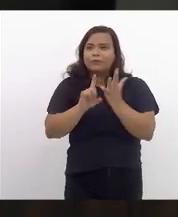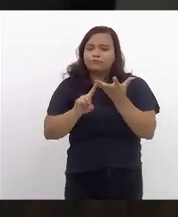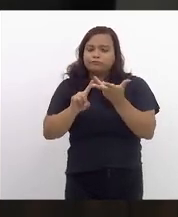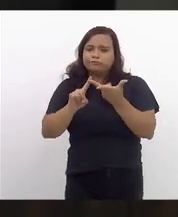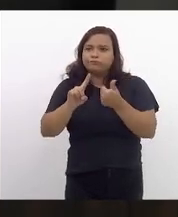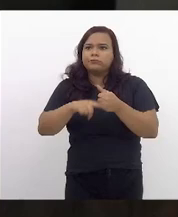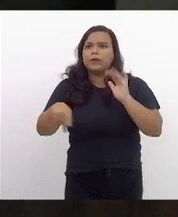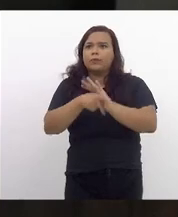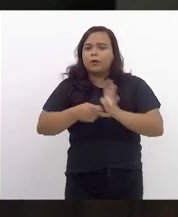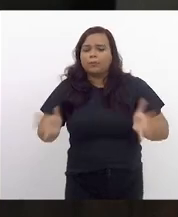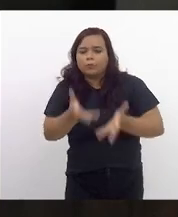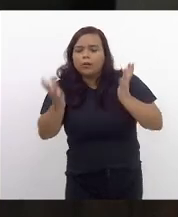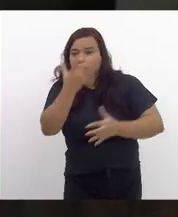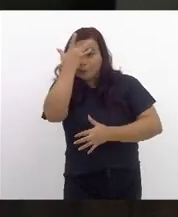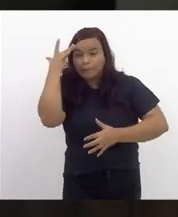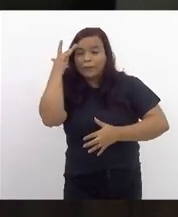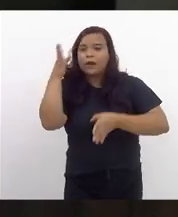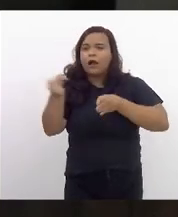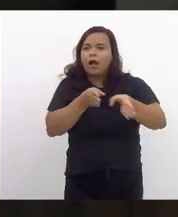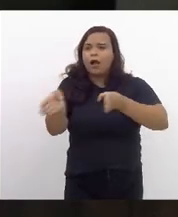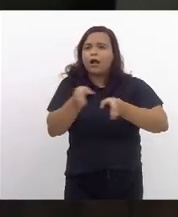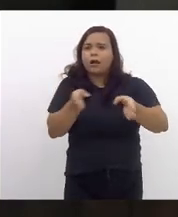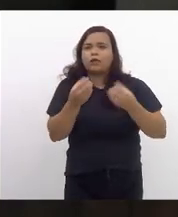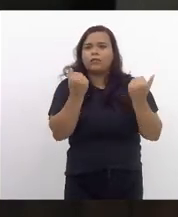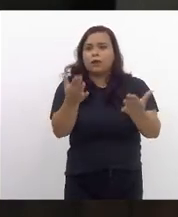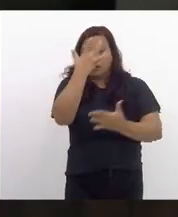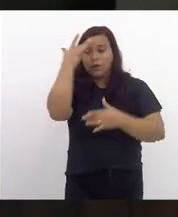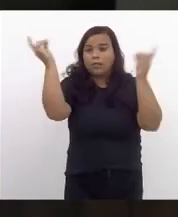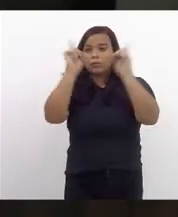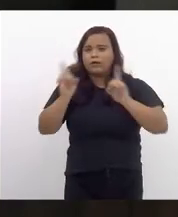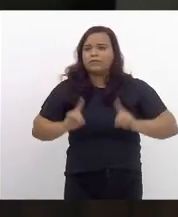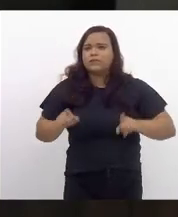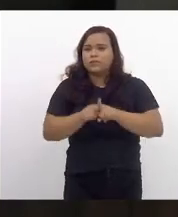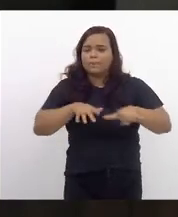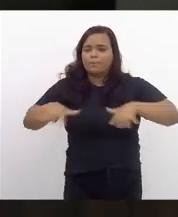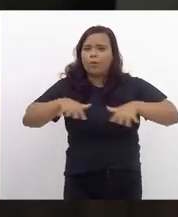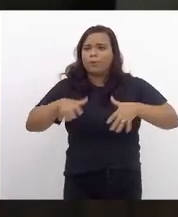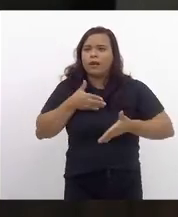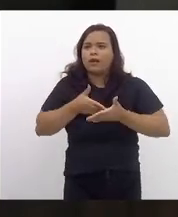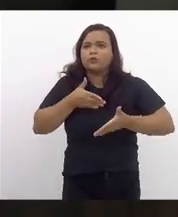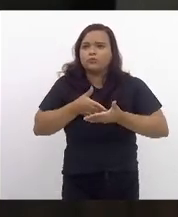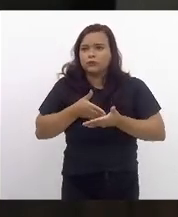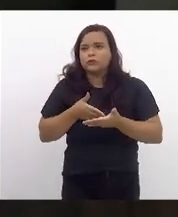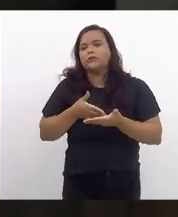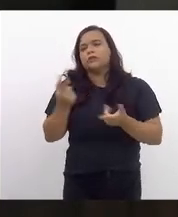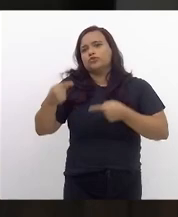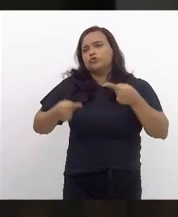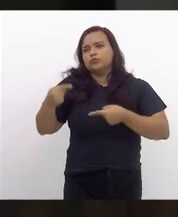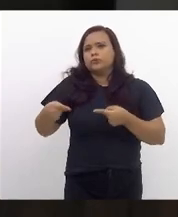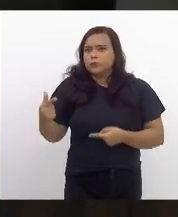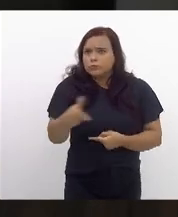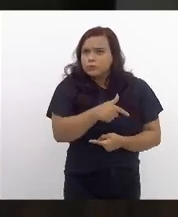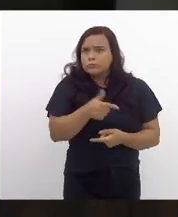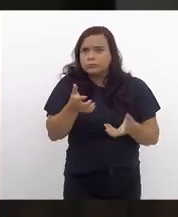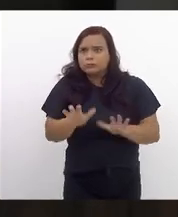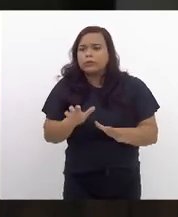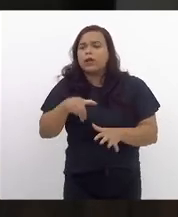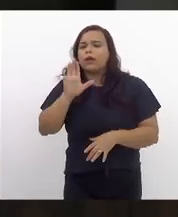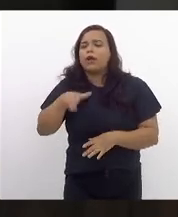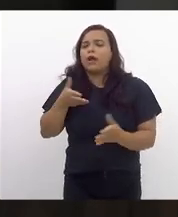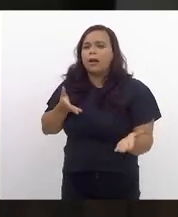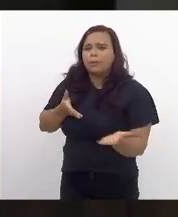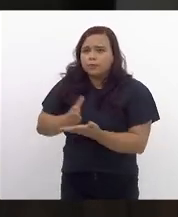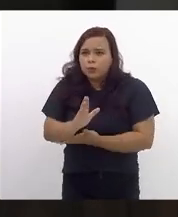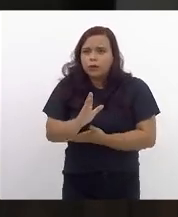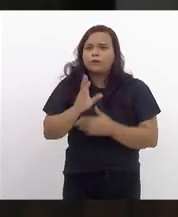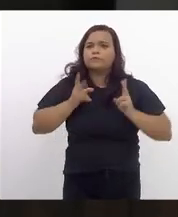Deficiência e Mobilidade Reduzida e da Outras Providências. Em discussão, não havendo quem queira discutir, encerrada a discussão, em votação, os senhores que aprovam, permaneçam